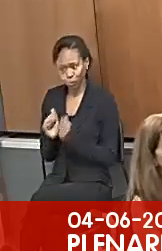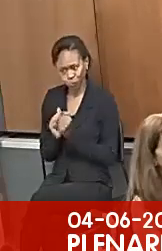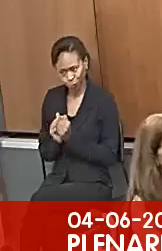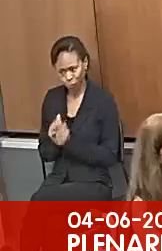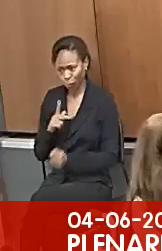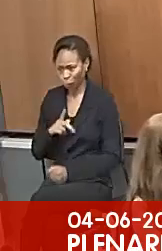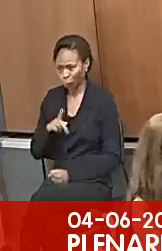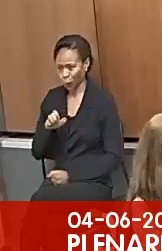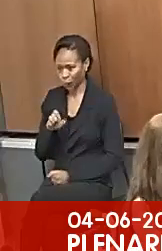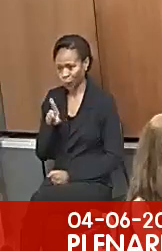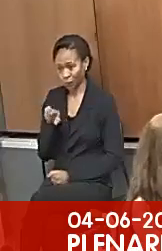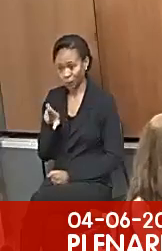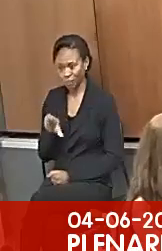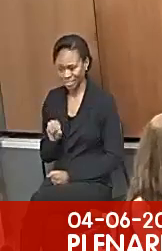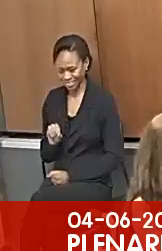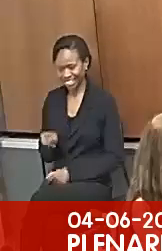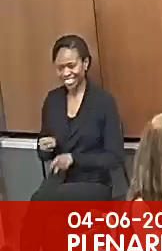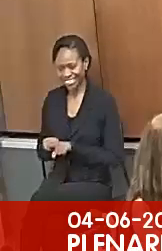Pedro.